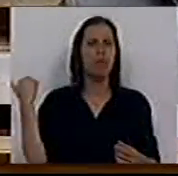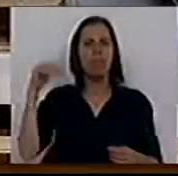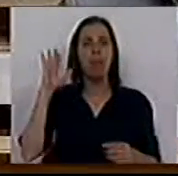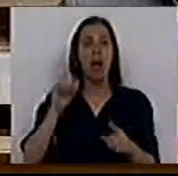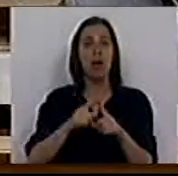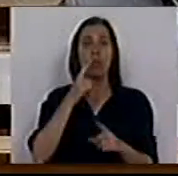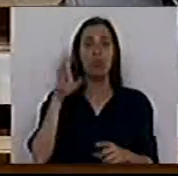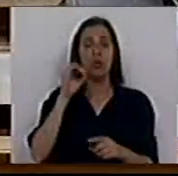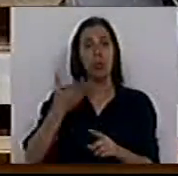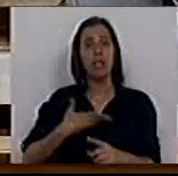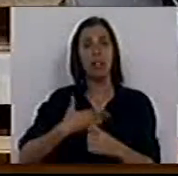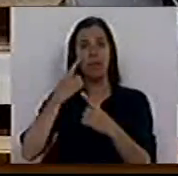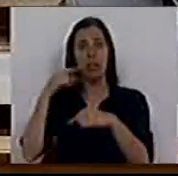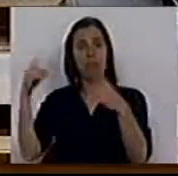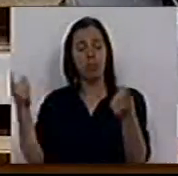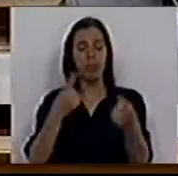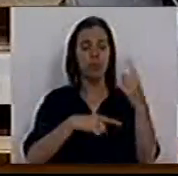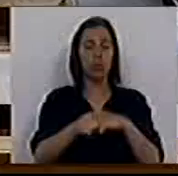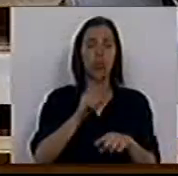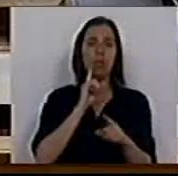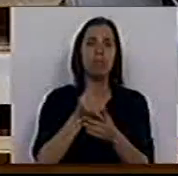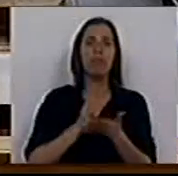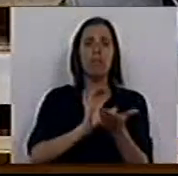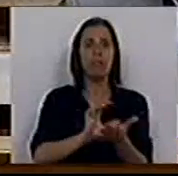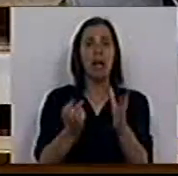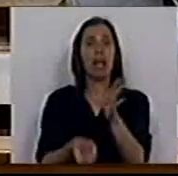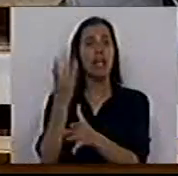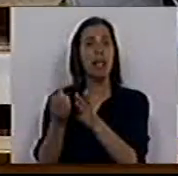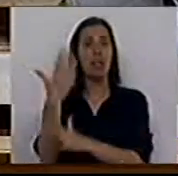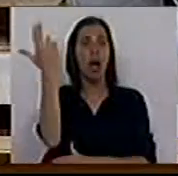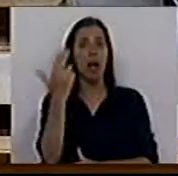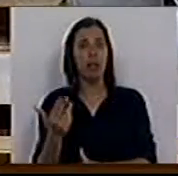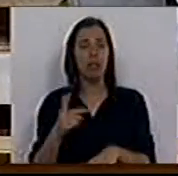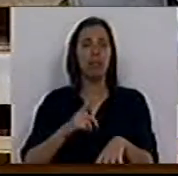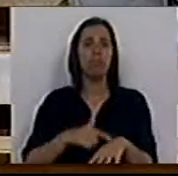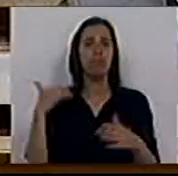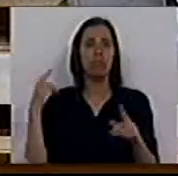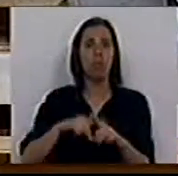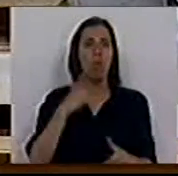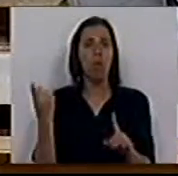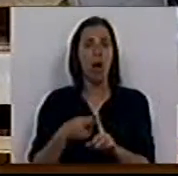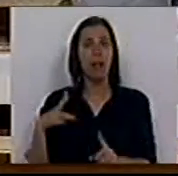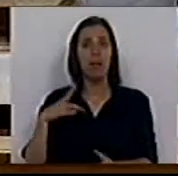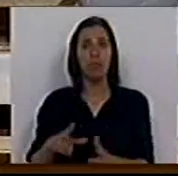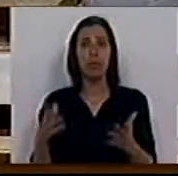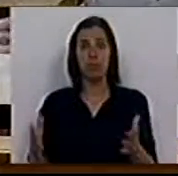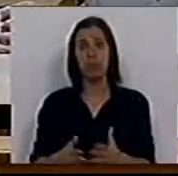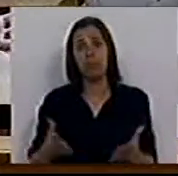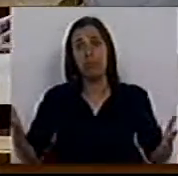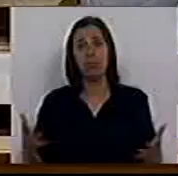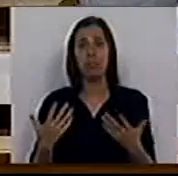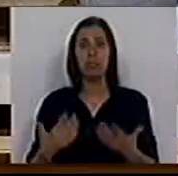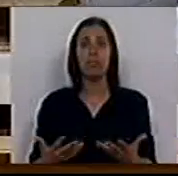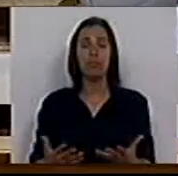teremos gasto mais em juros da dívida pública do que aquilo com que financiamos a criação artística durante todo um ano em Portugal.